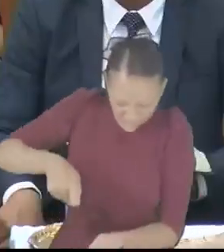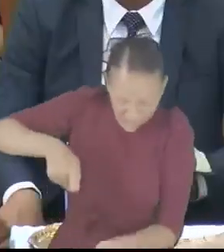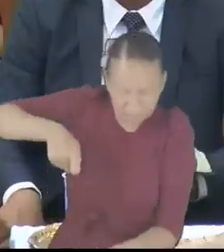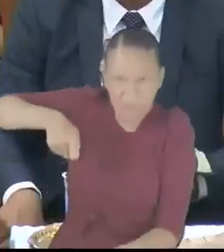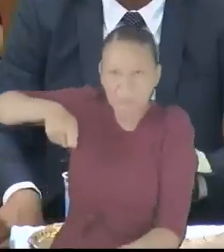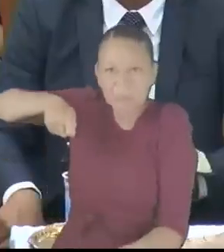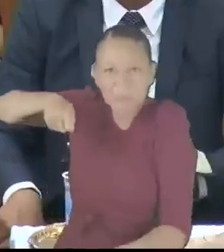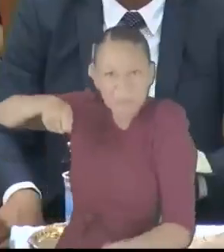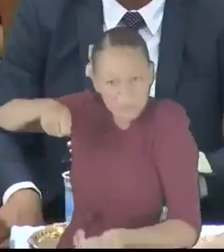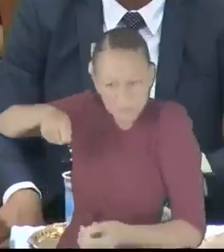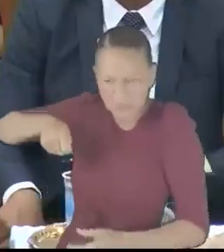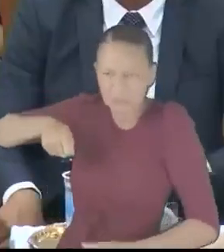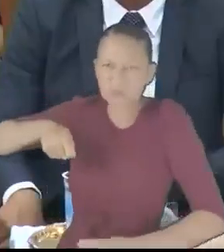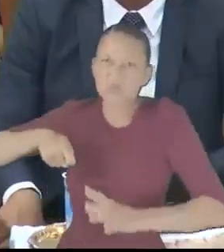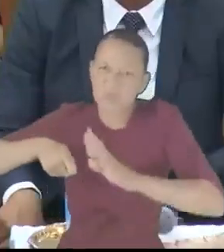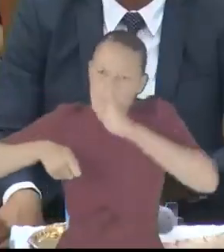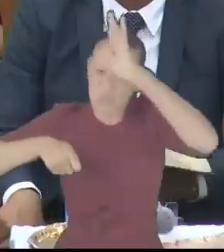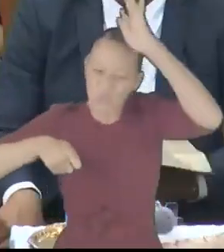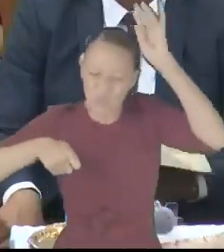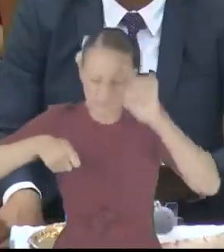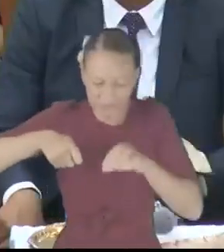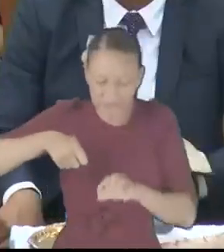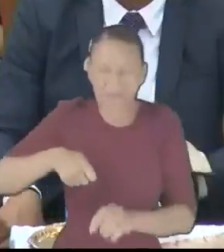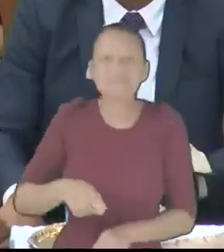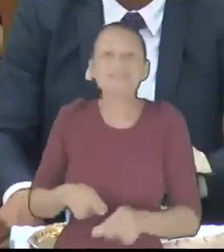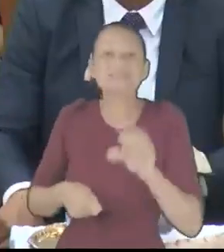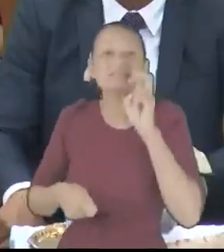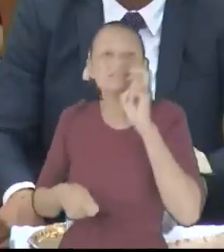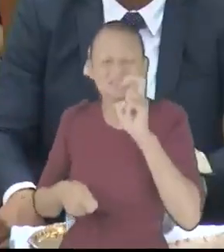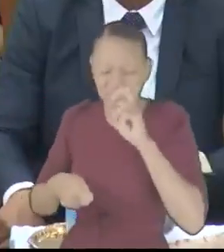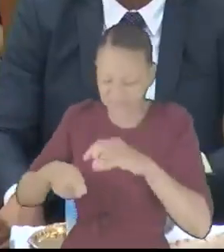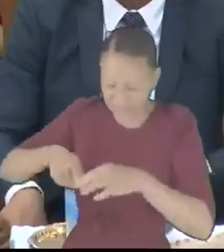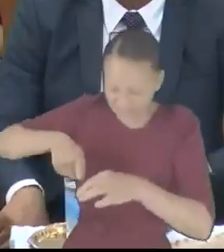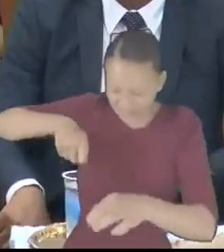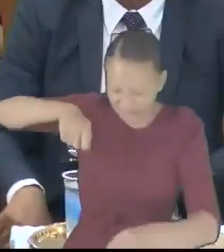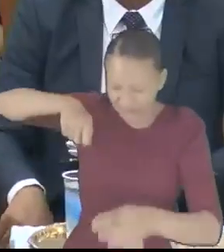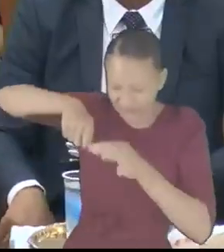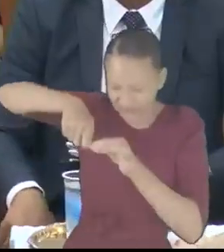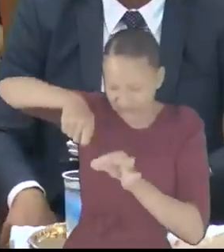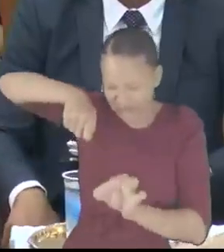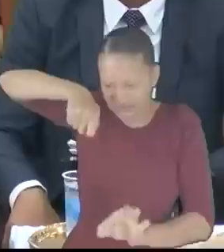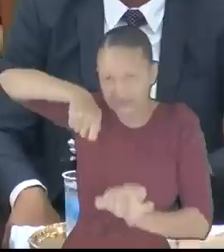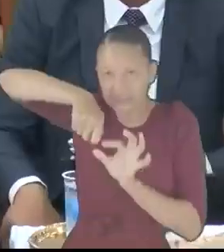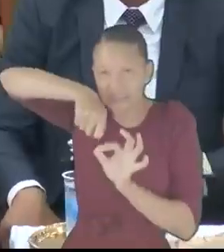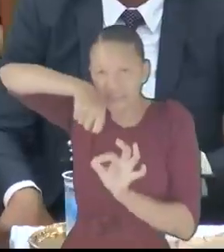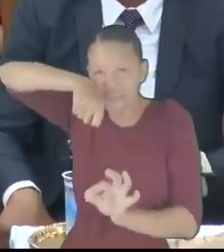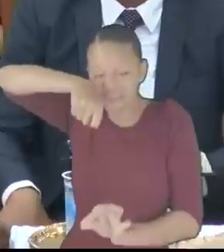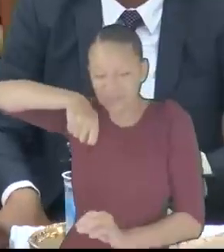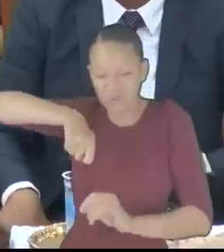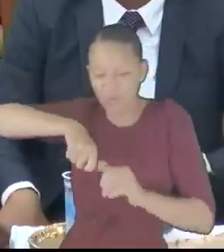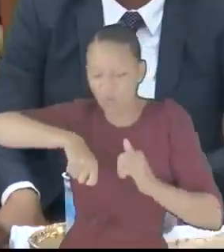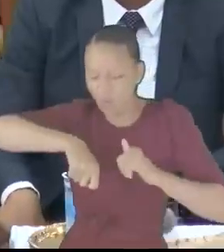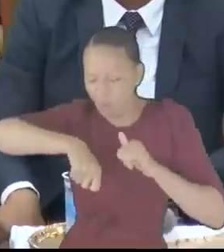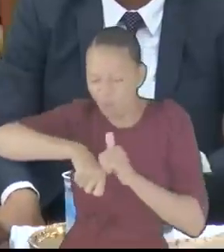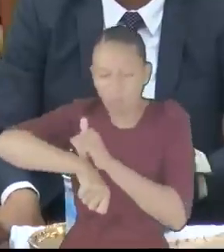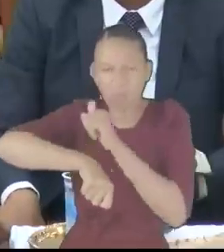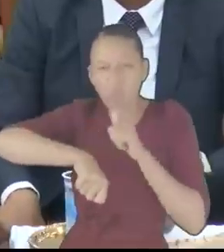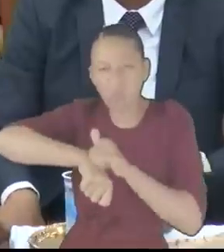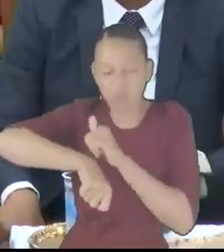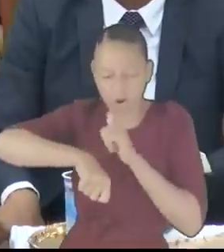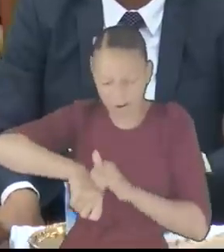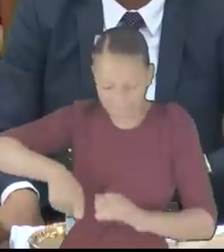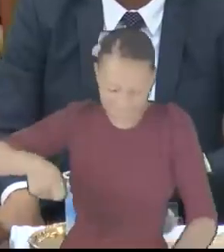romano não só tinha uma tira, eram 5 tiras de couro. Cada chicotada não era